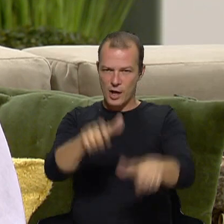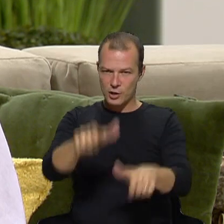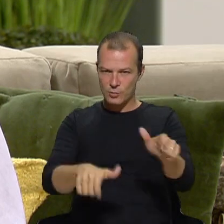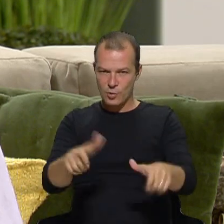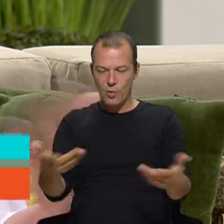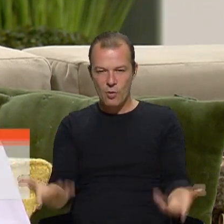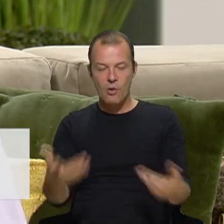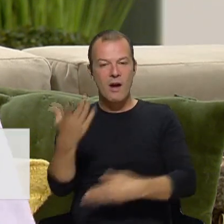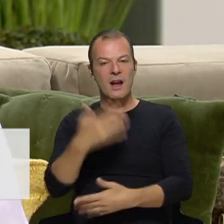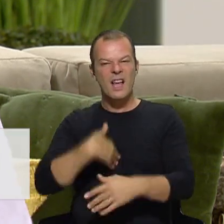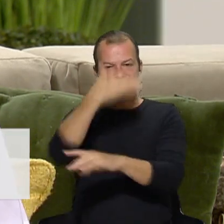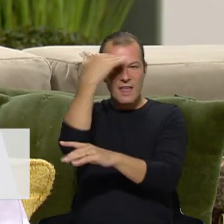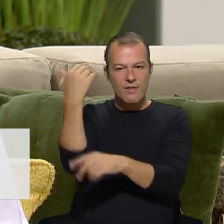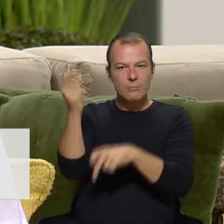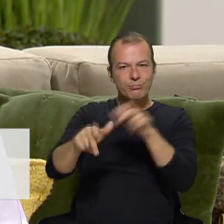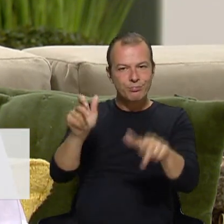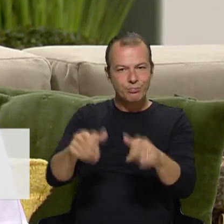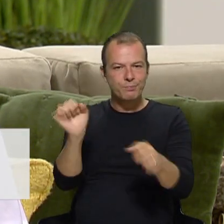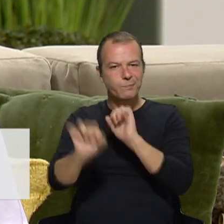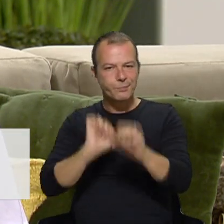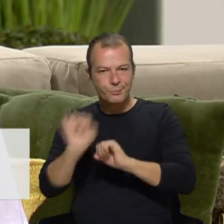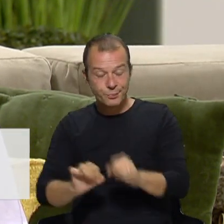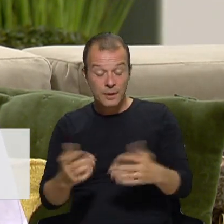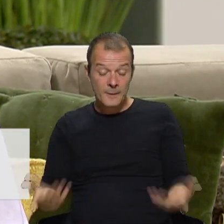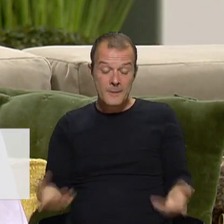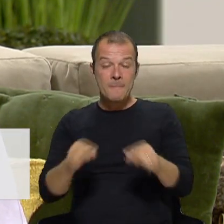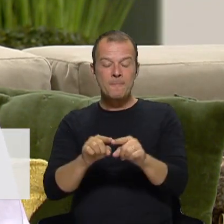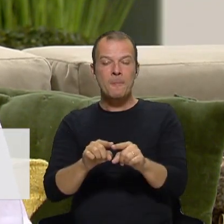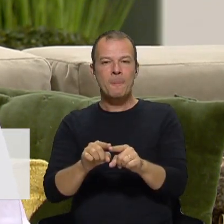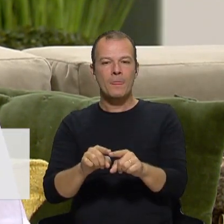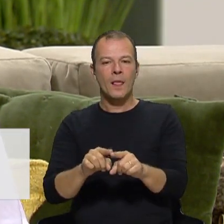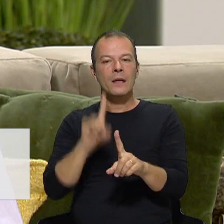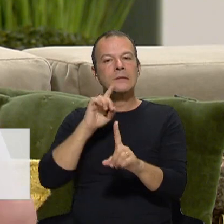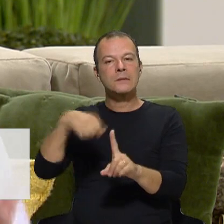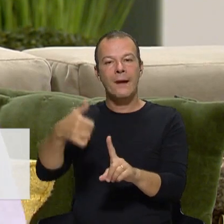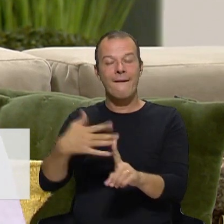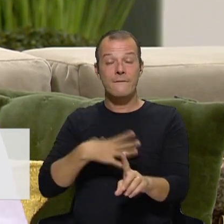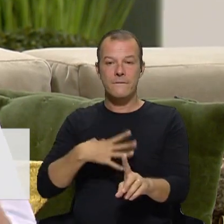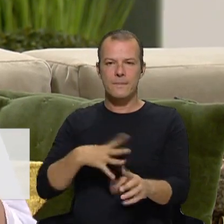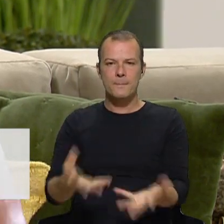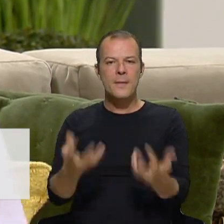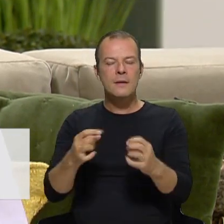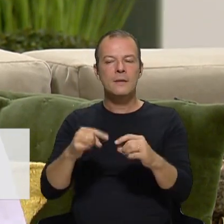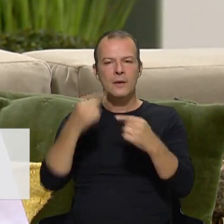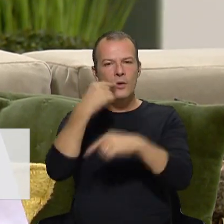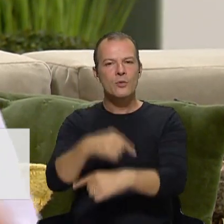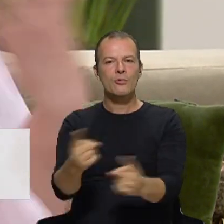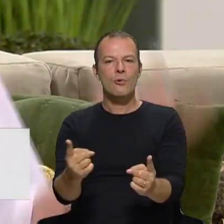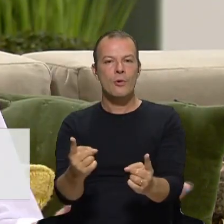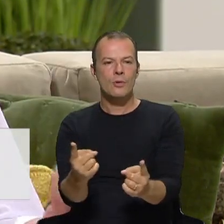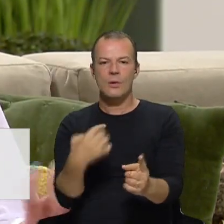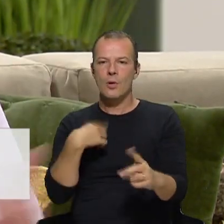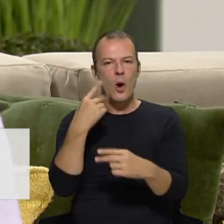com estas dificuldades. E acima de tudo, eu queria muito espelhar aquilo que